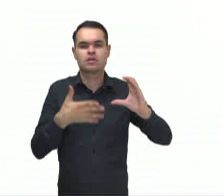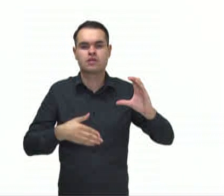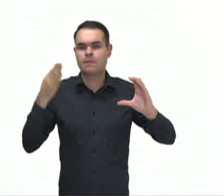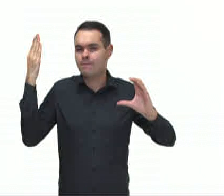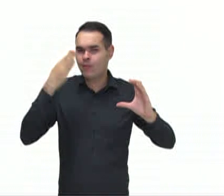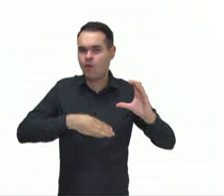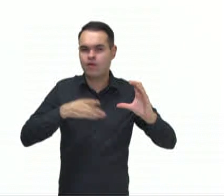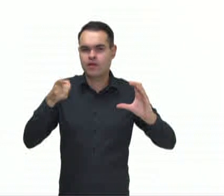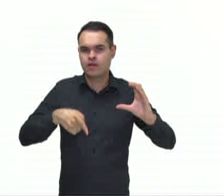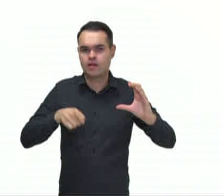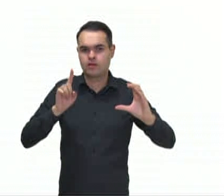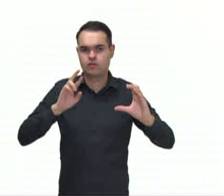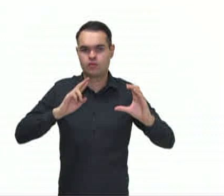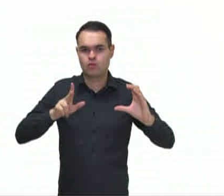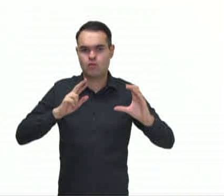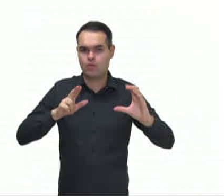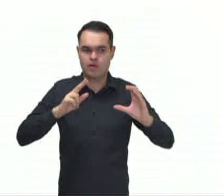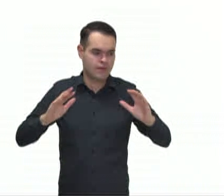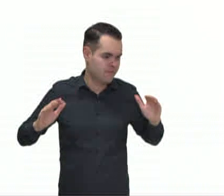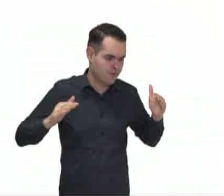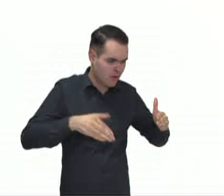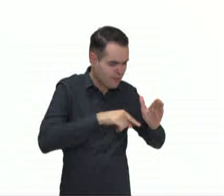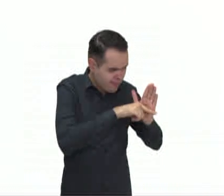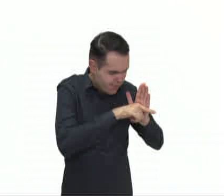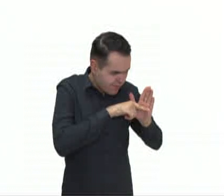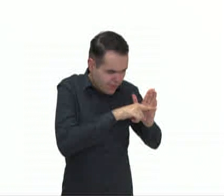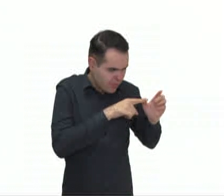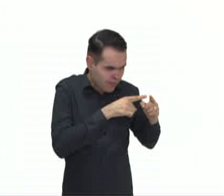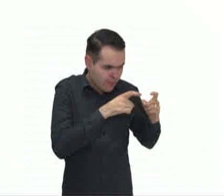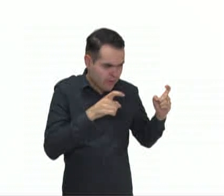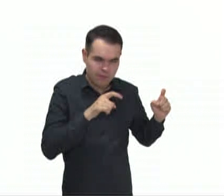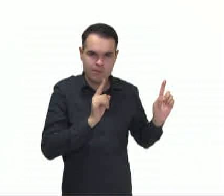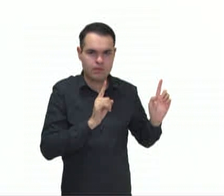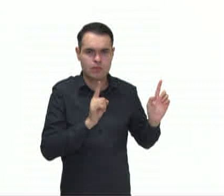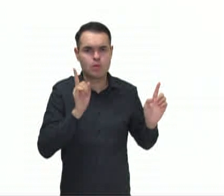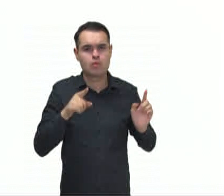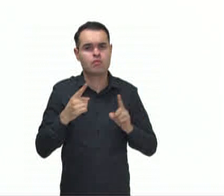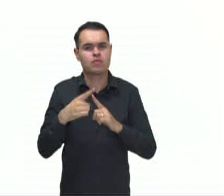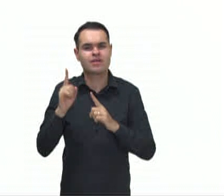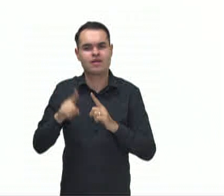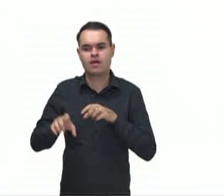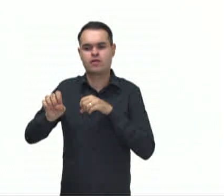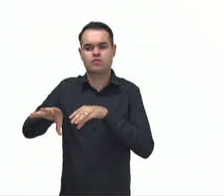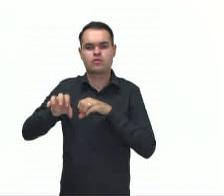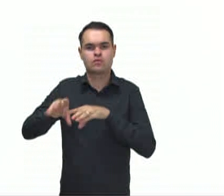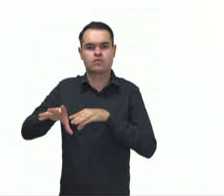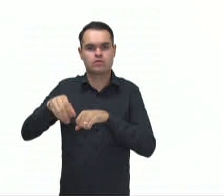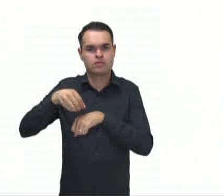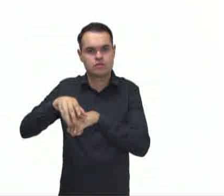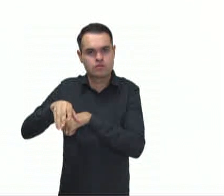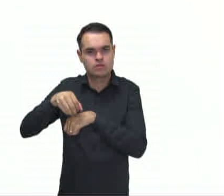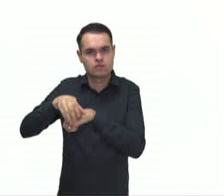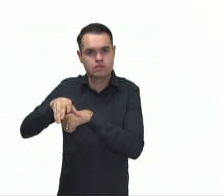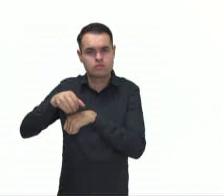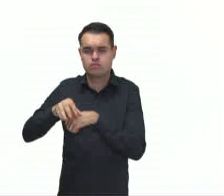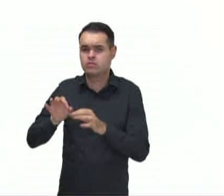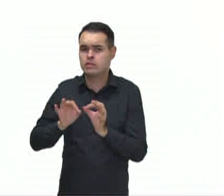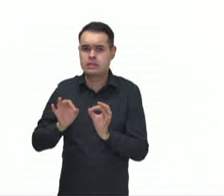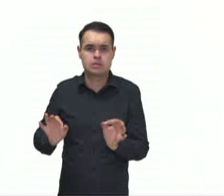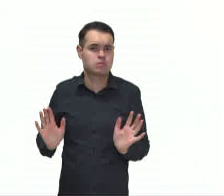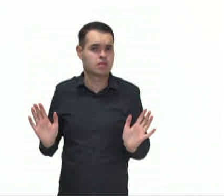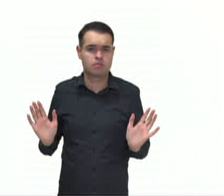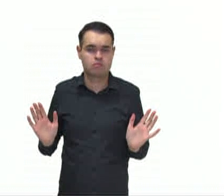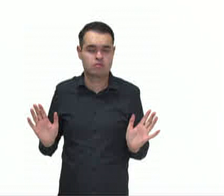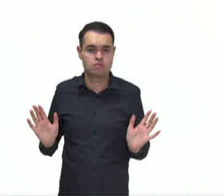comprova que ele não foi escrito para cientistas está no fato de ser bastante educativo, pois instrui de maneira simples.